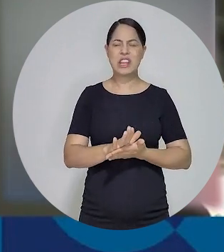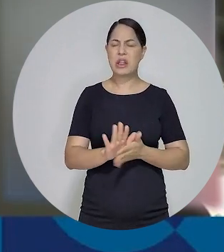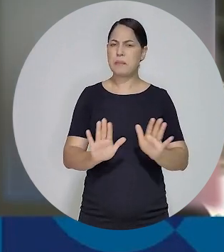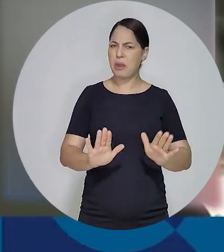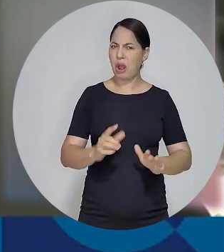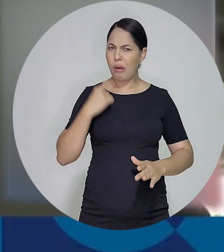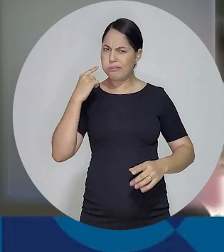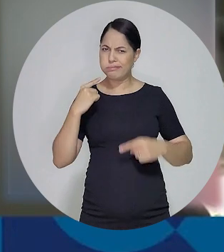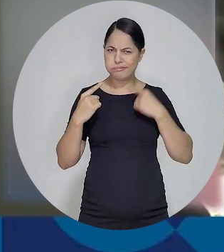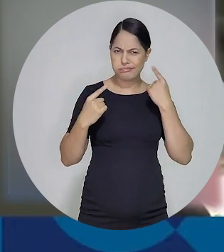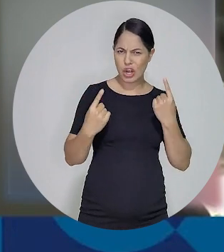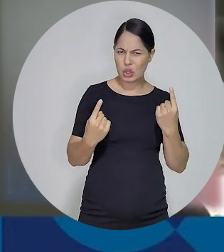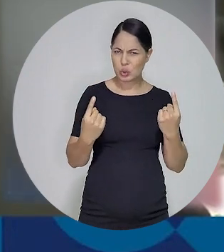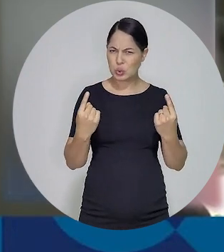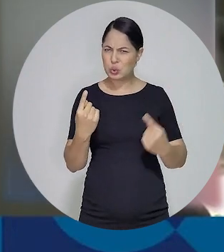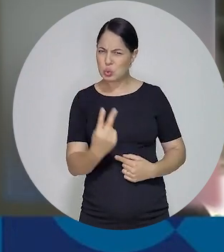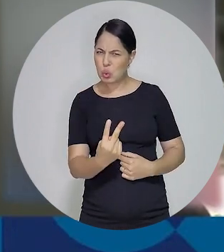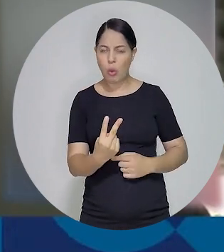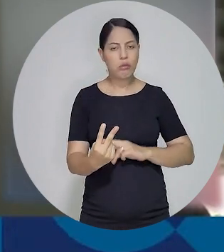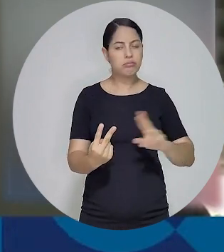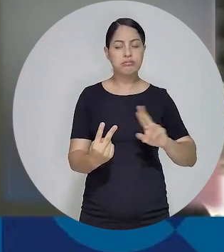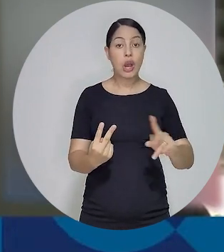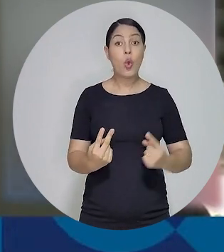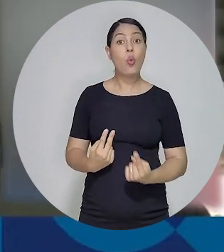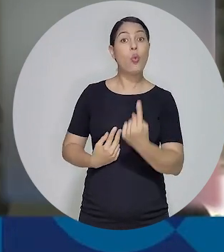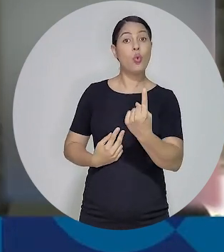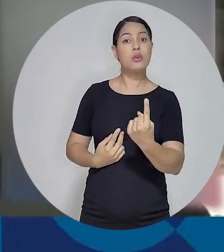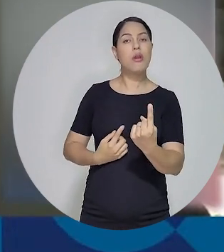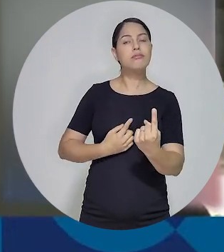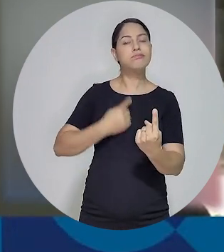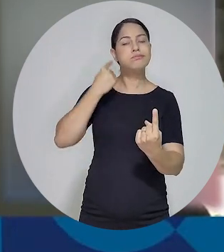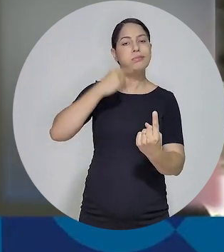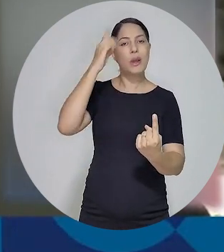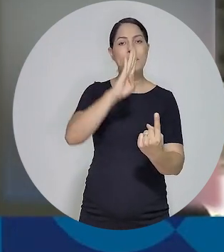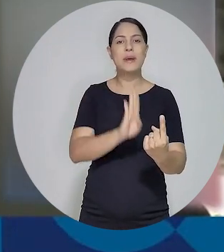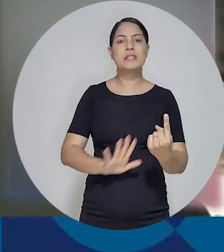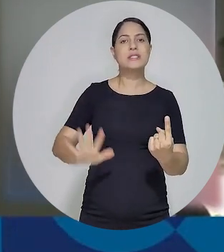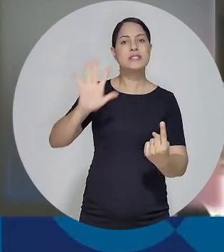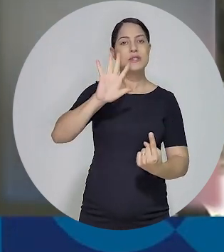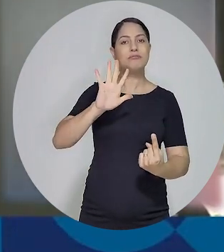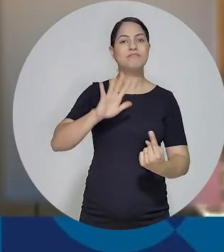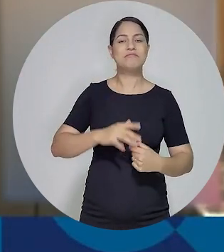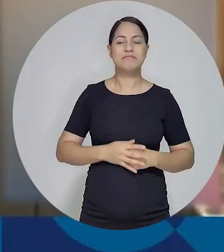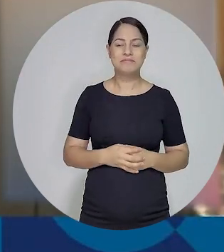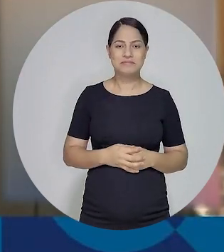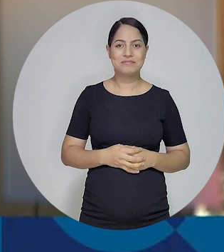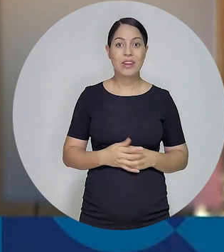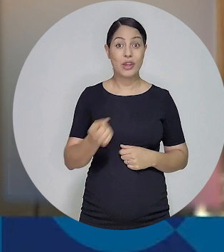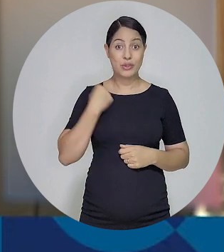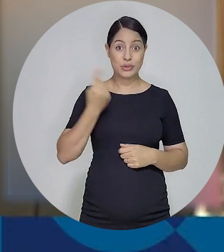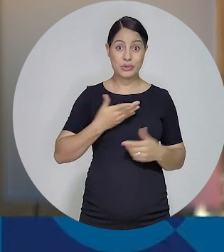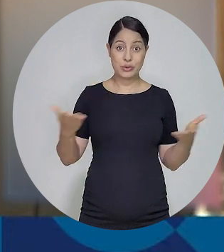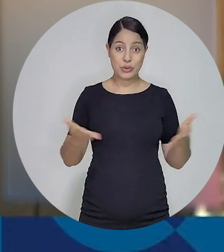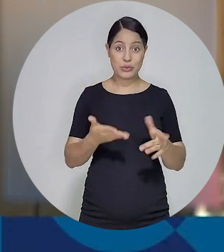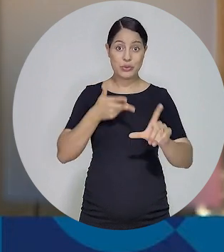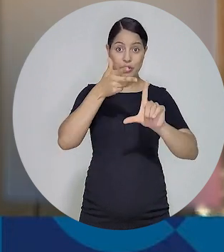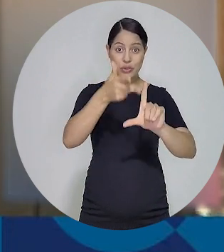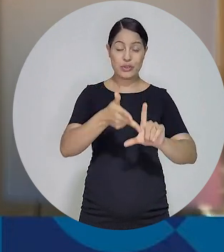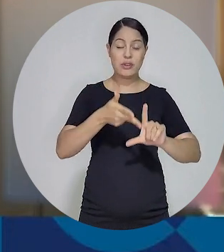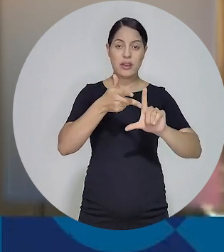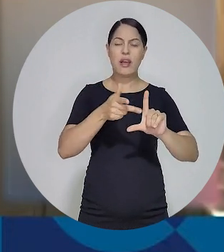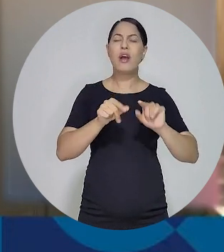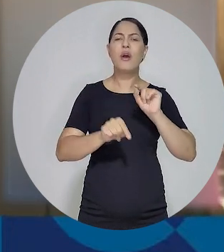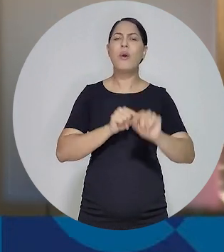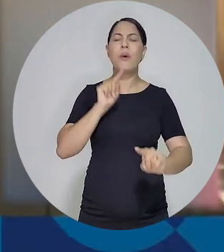diferença, não existe duas advocacias, mas sim uma advocacia única, a advocacia brasileira. Nossa iniciativa de fazer essa live